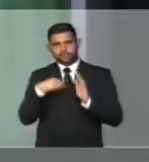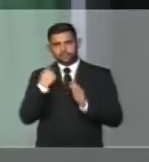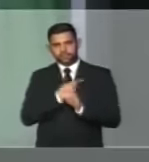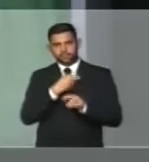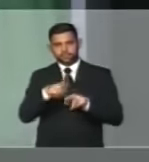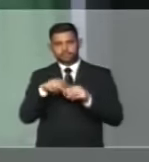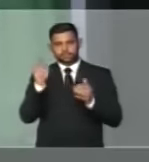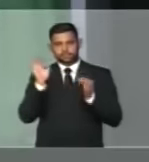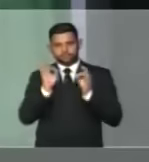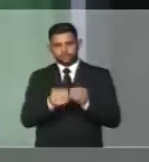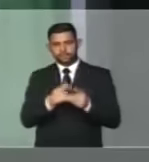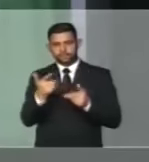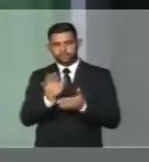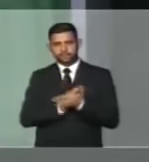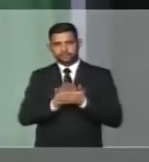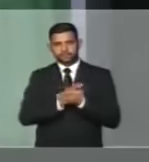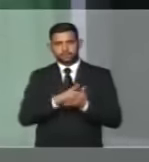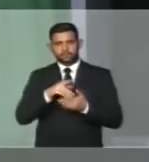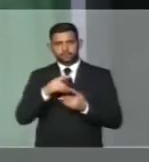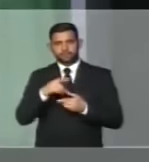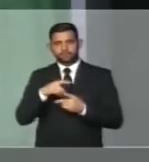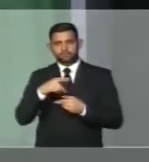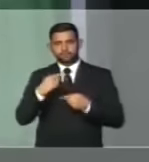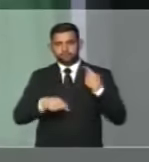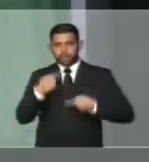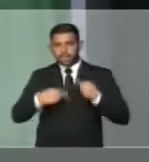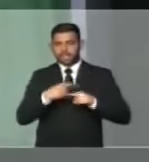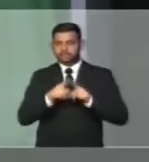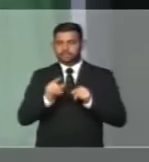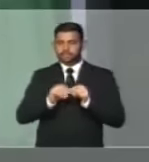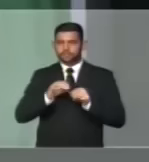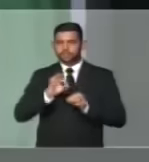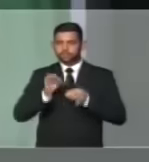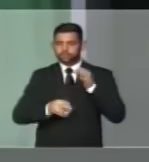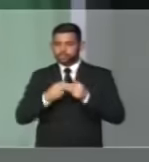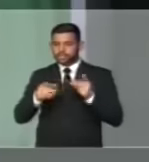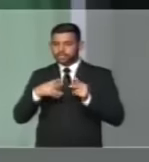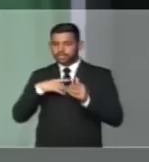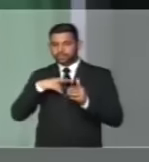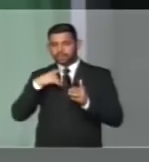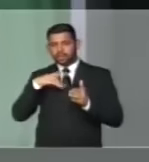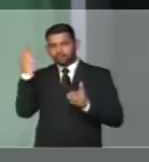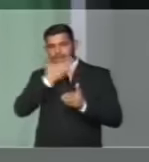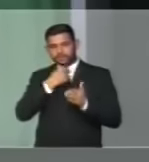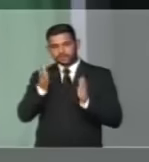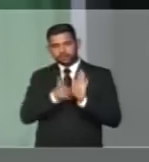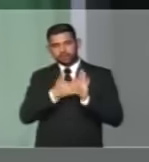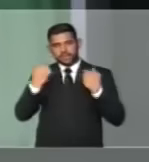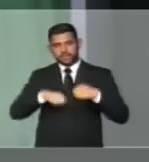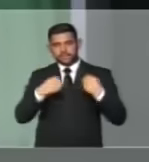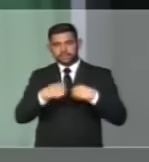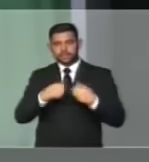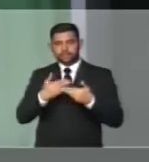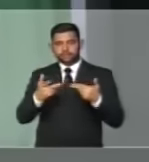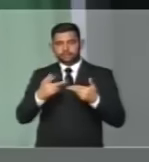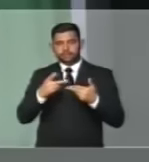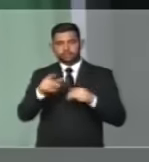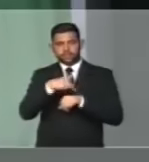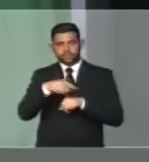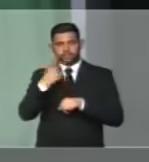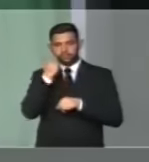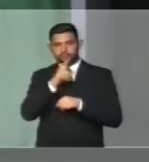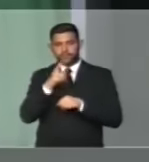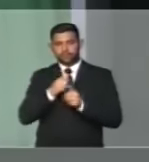por convicção, não só política, mas por convicção jurídica e pela necessidade de o país poder encontrar